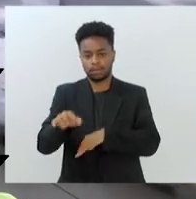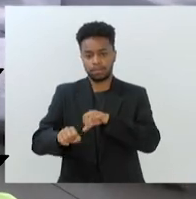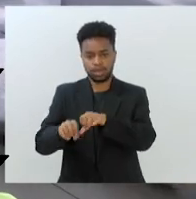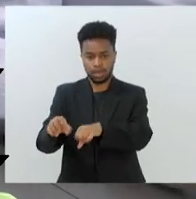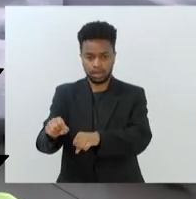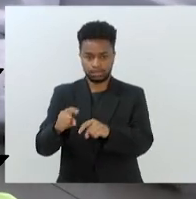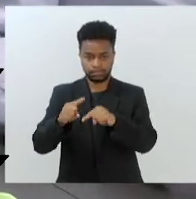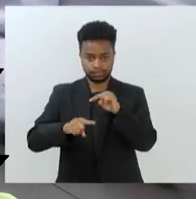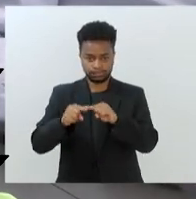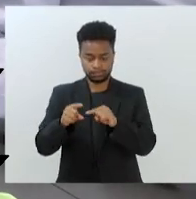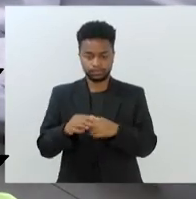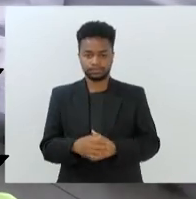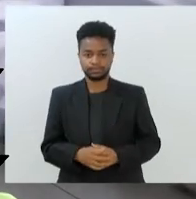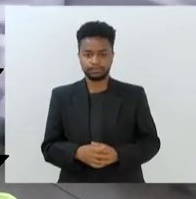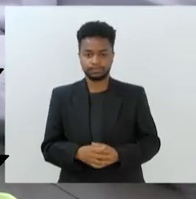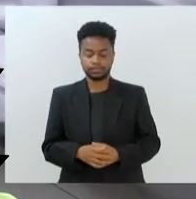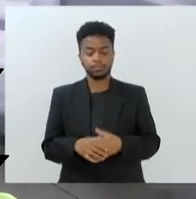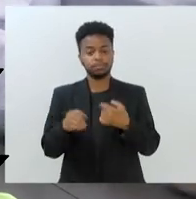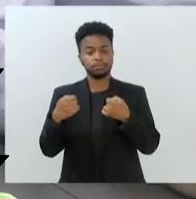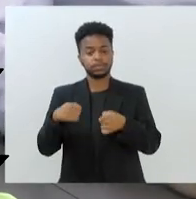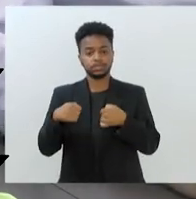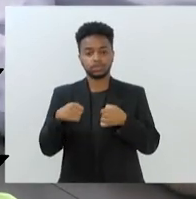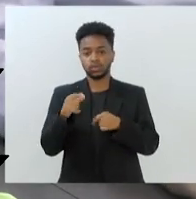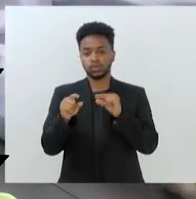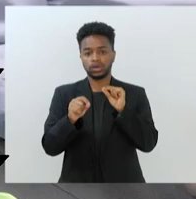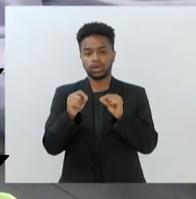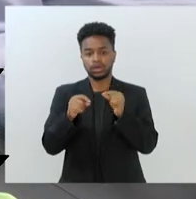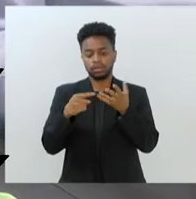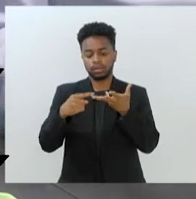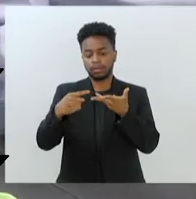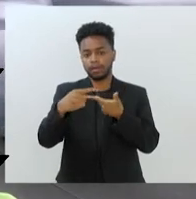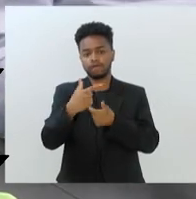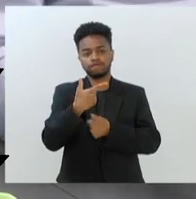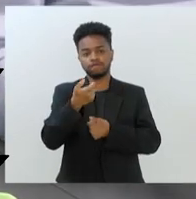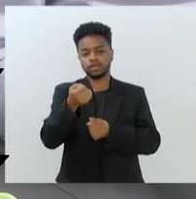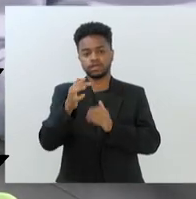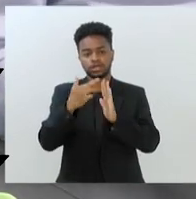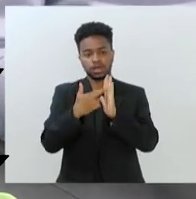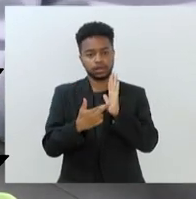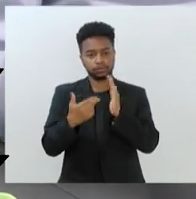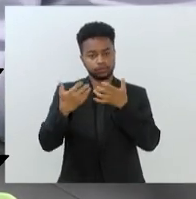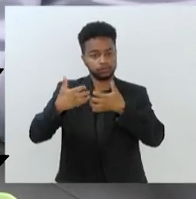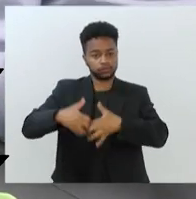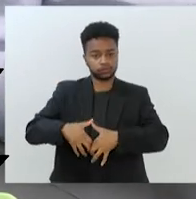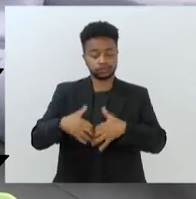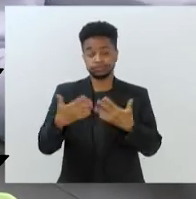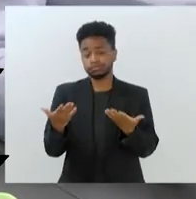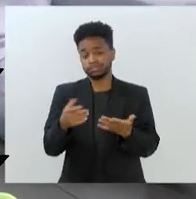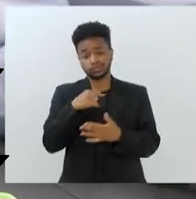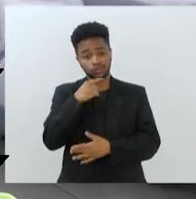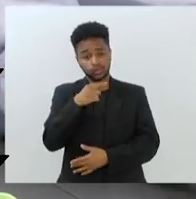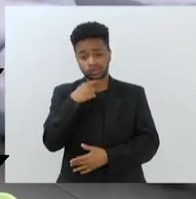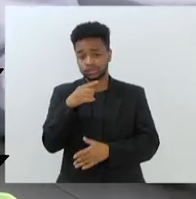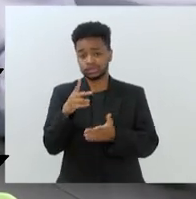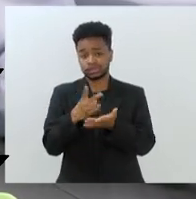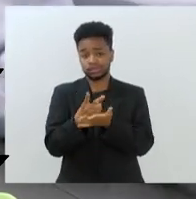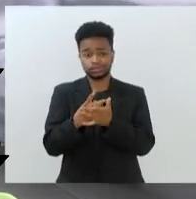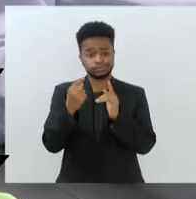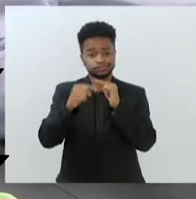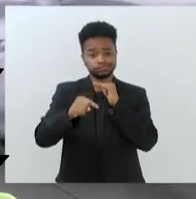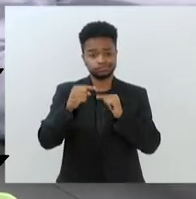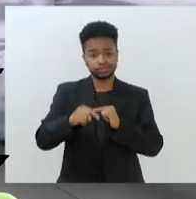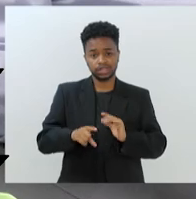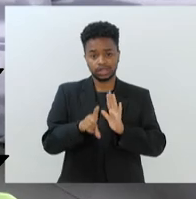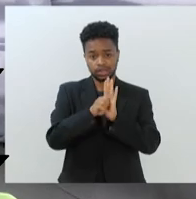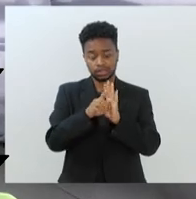Fred, deputado Luiz Paulo, que cumprir 20 coisas para poder funcionar. Então, nunca conseguia, ficava na ilegalidade. Mas